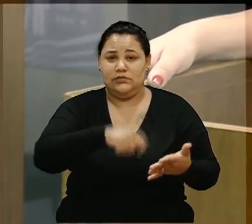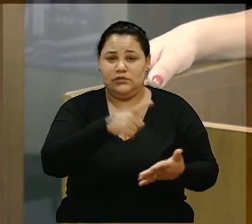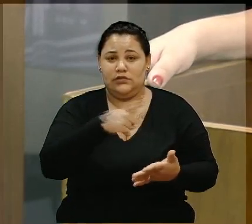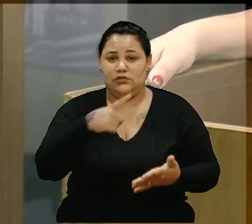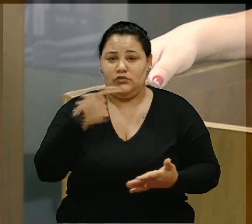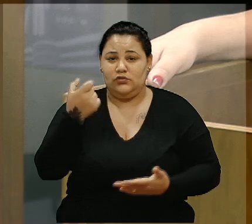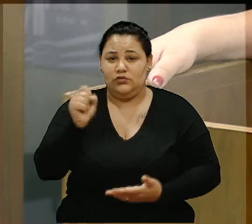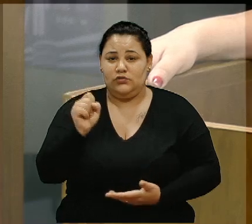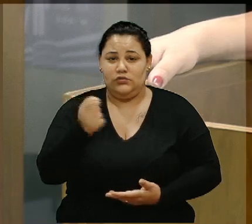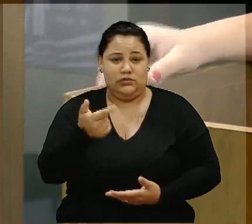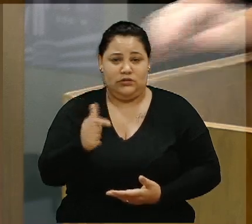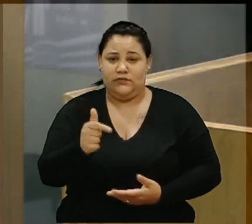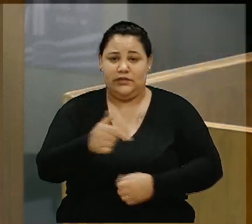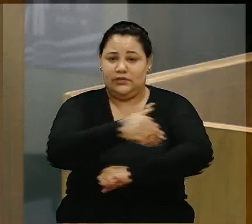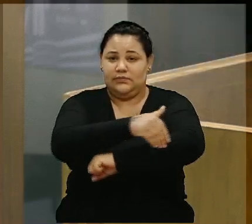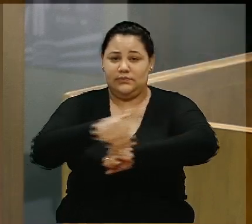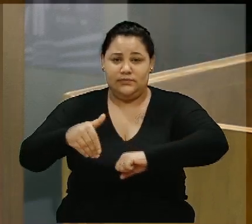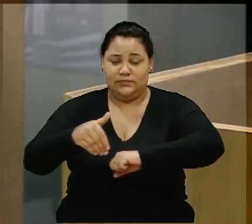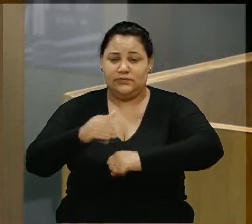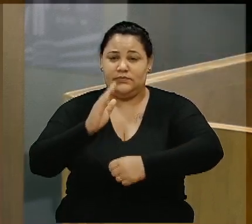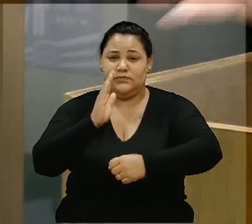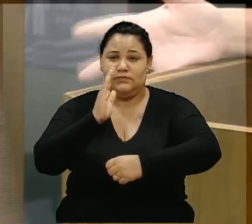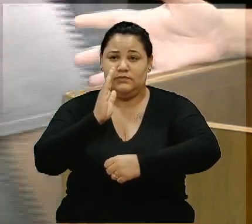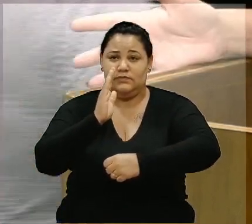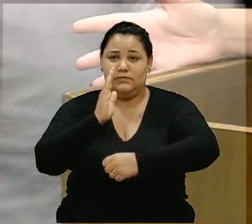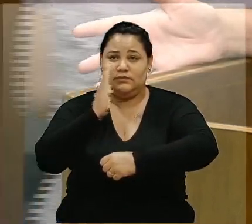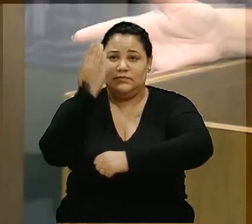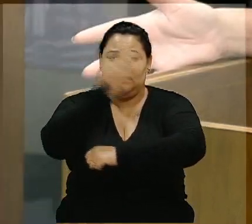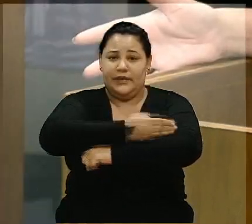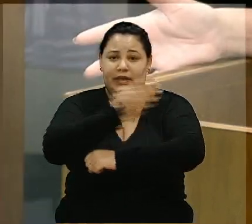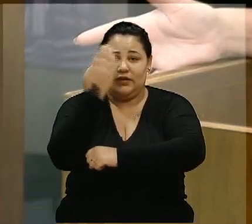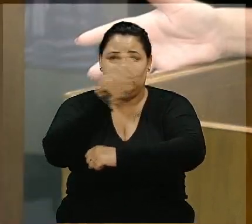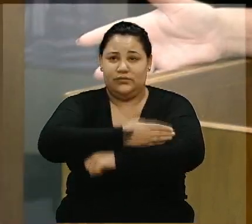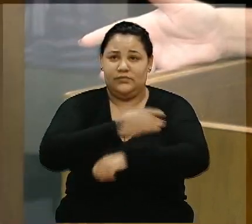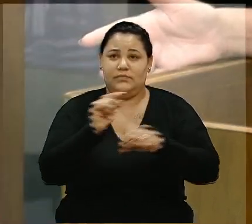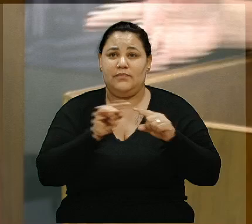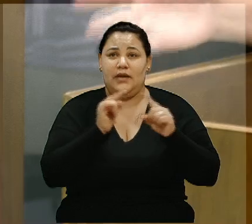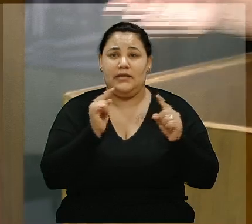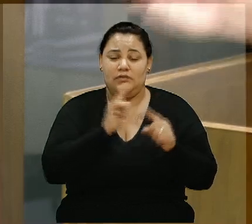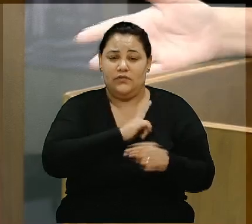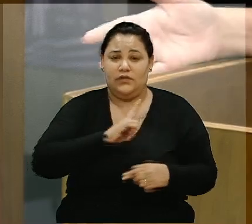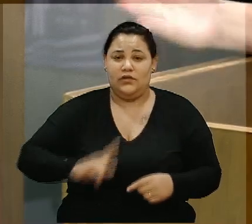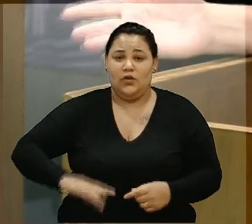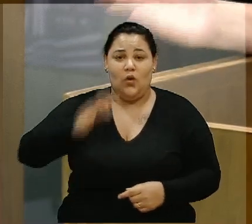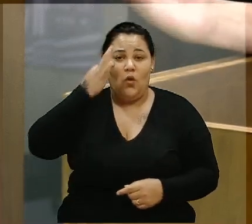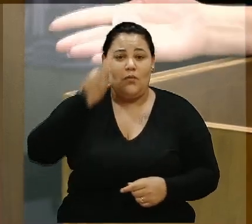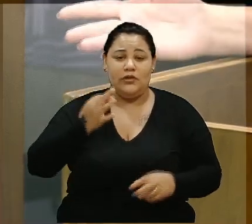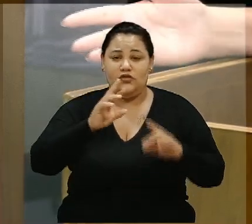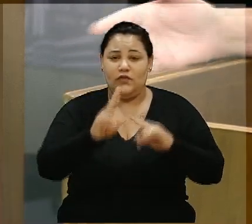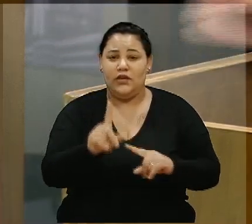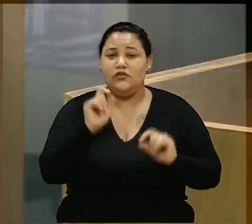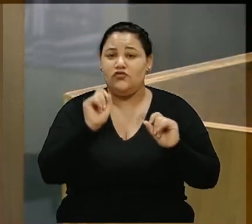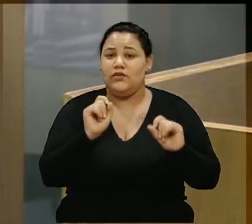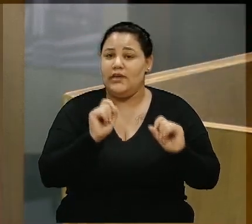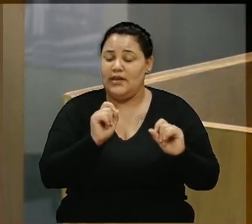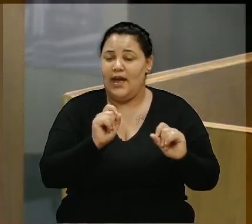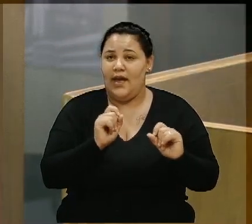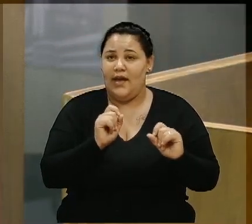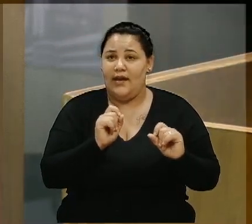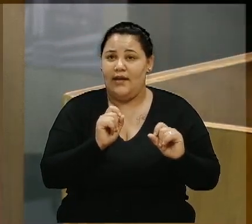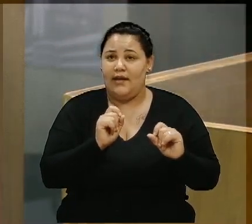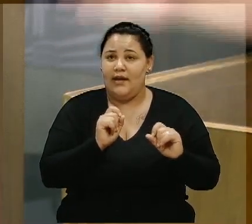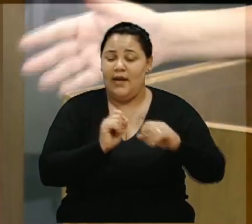não teria pedágio. Mas é que o governador entende diferente o que é pedágio. Mas eu quero saber, o pessoal de casa,